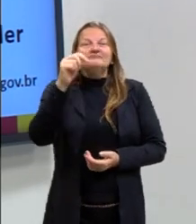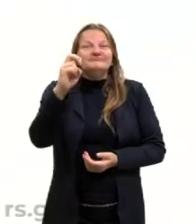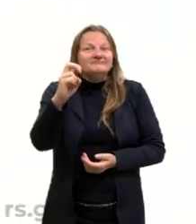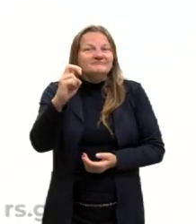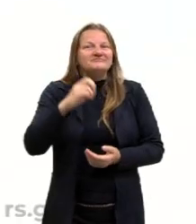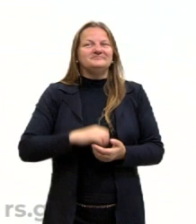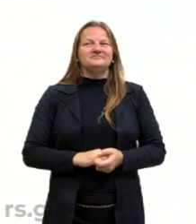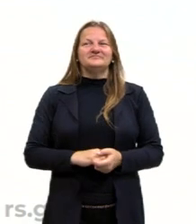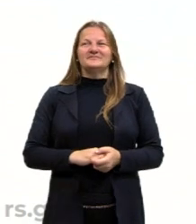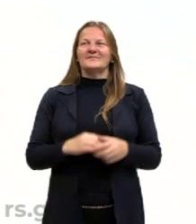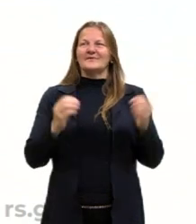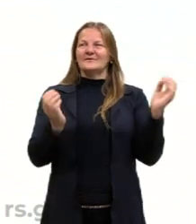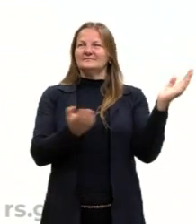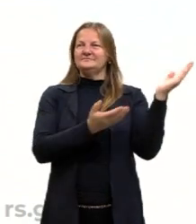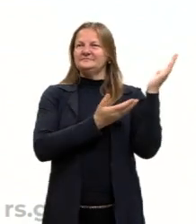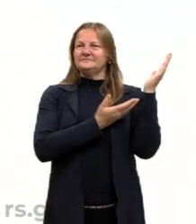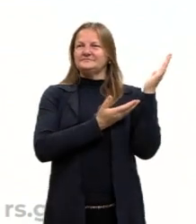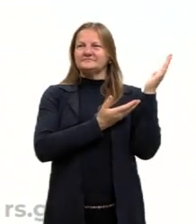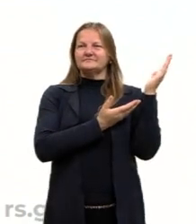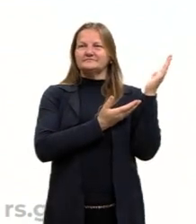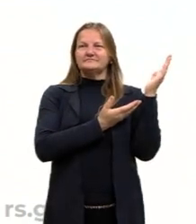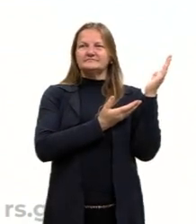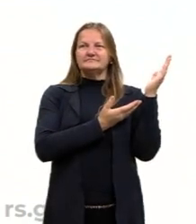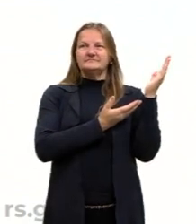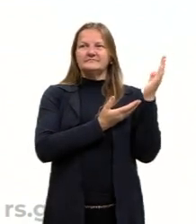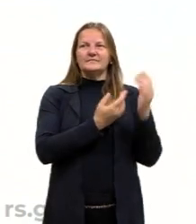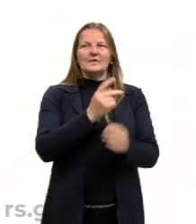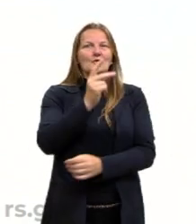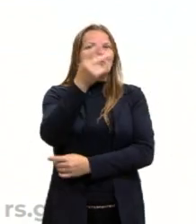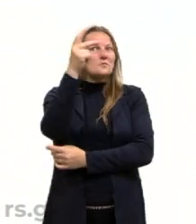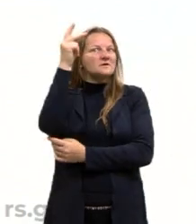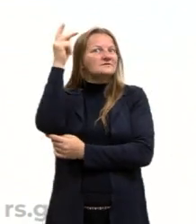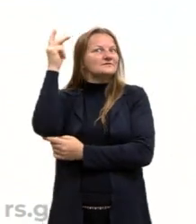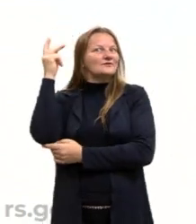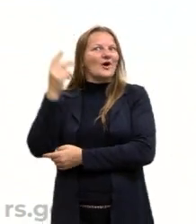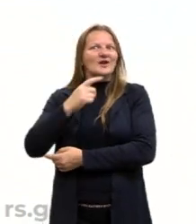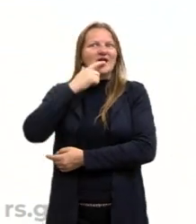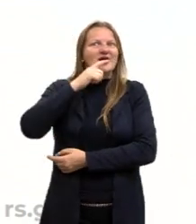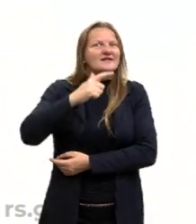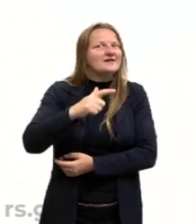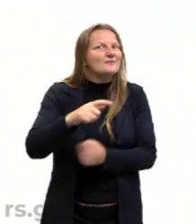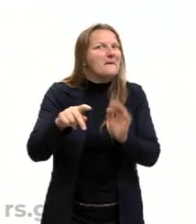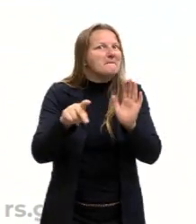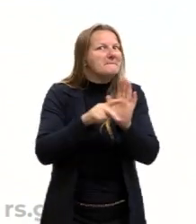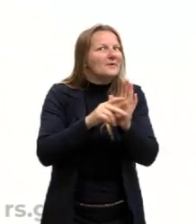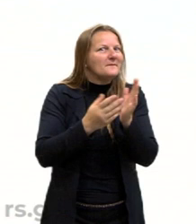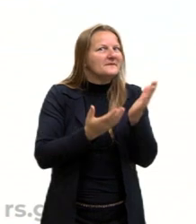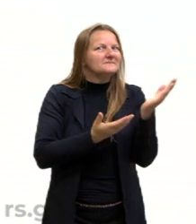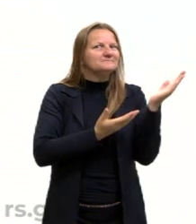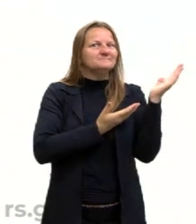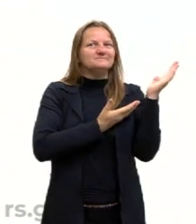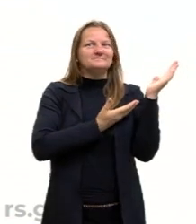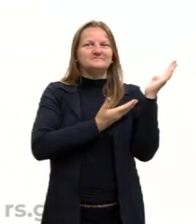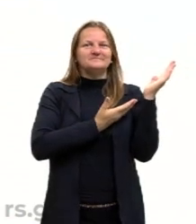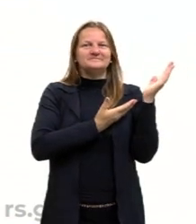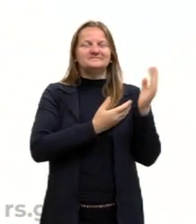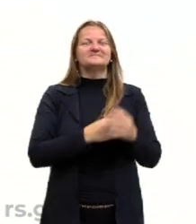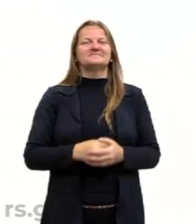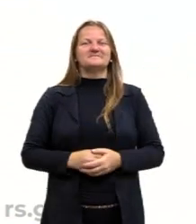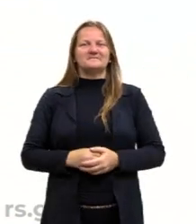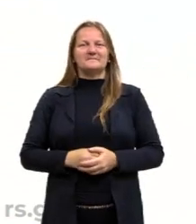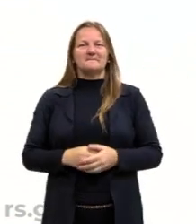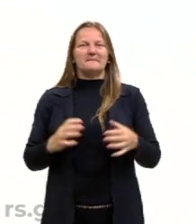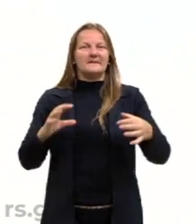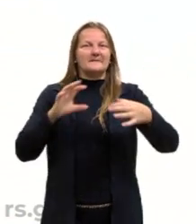e ela tem como título uma história da língua né eu falando aí que eu tô fazendo